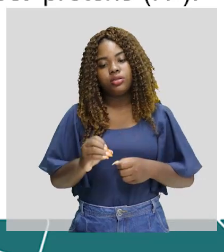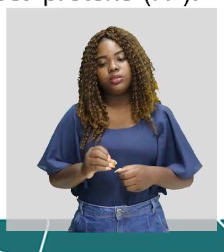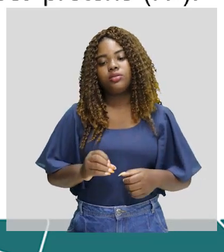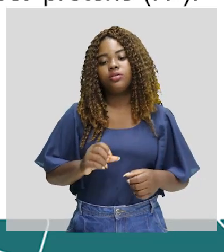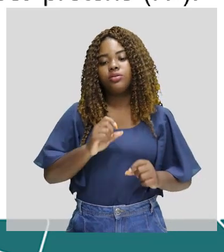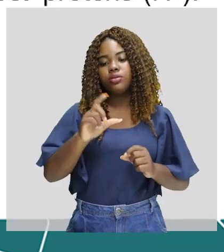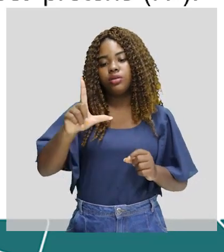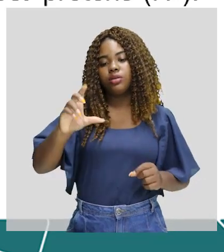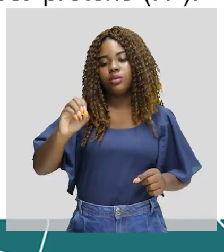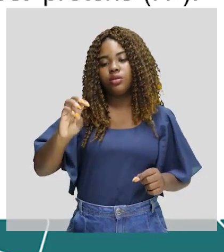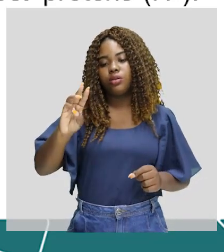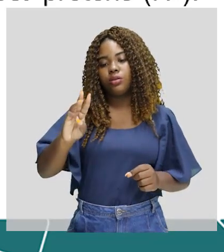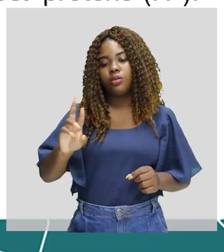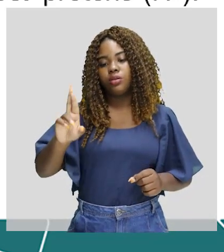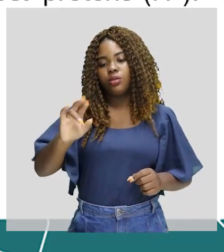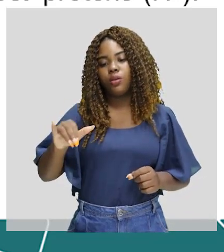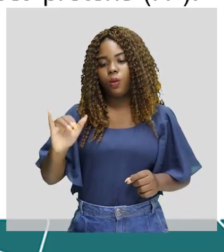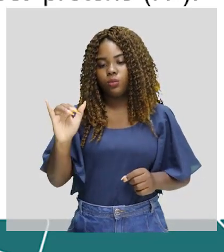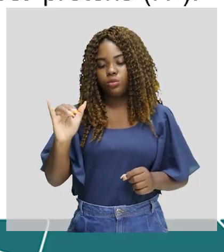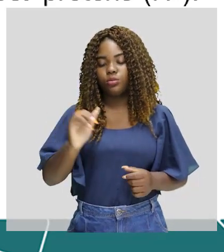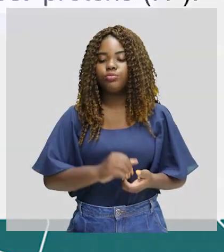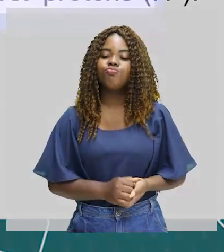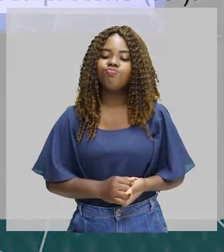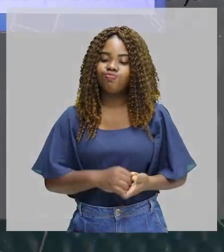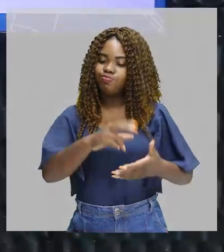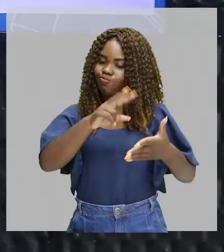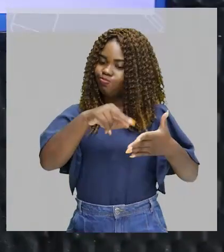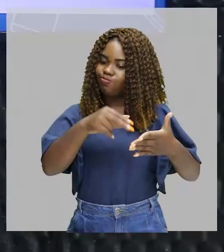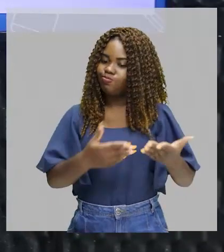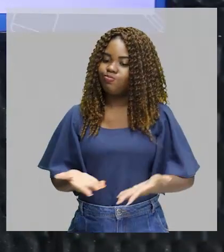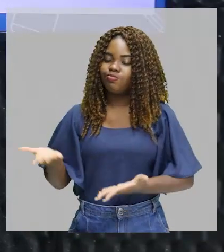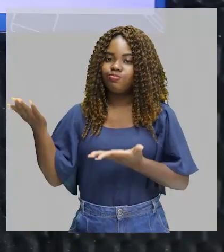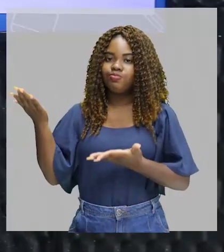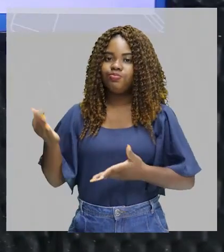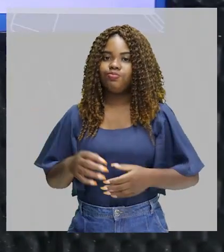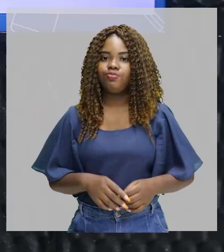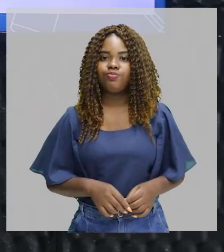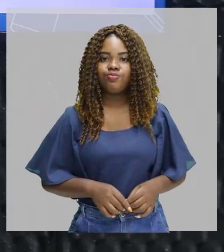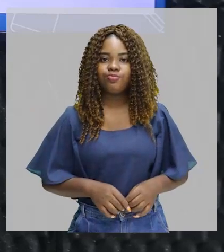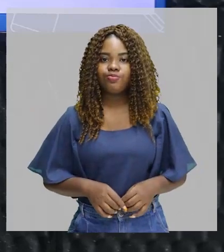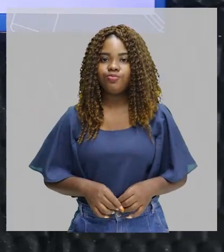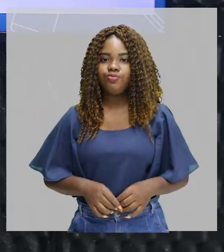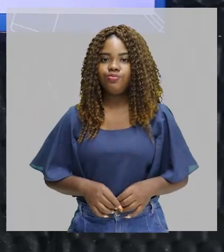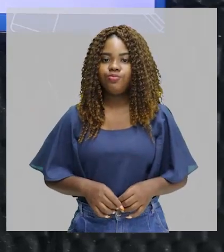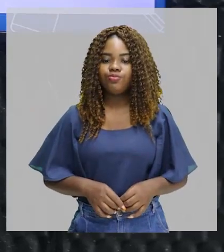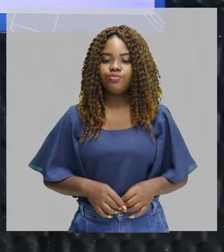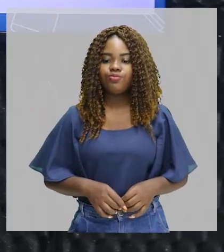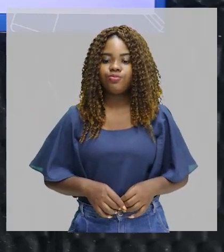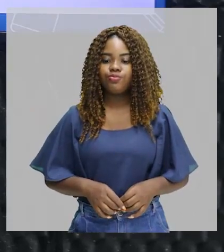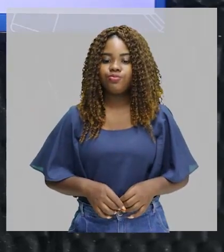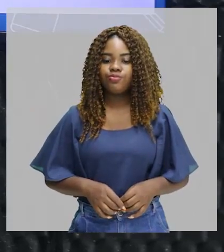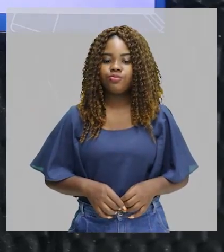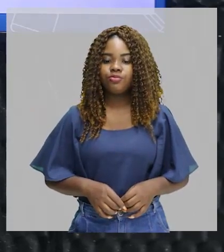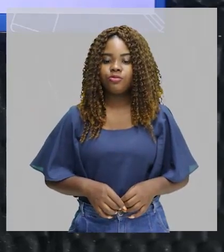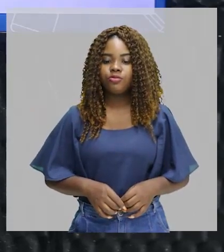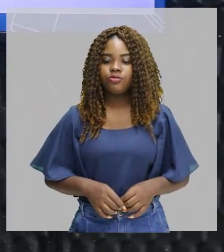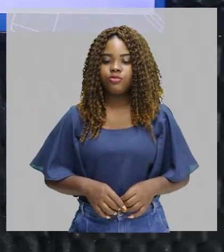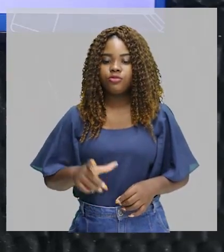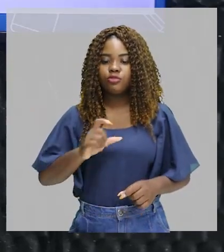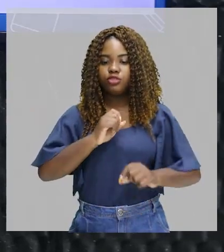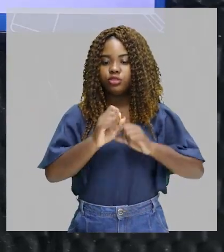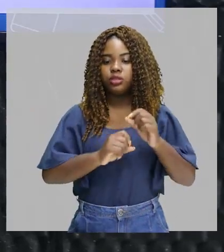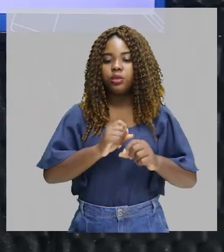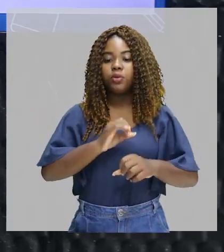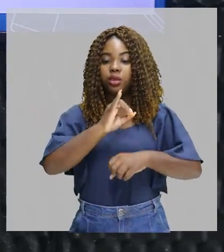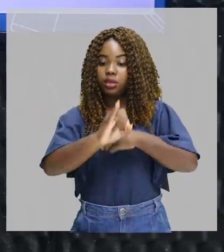e Lowry. Ó, o ácido, para eles, é toda espécie química, molécula